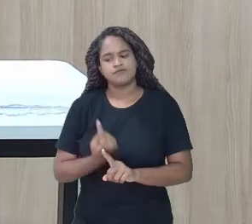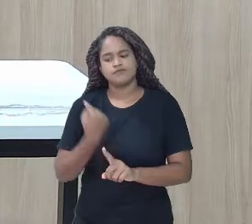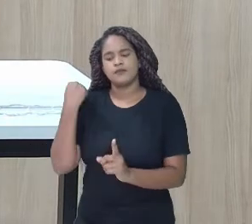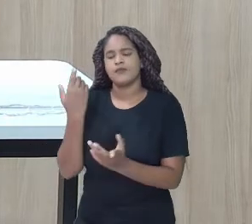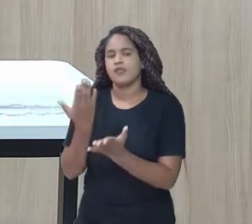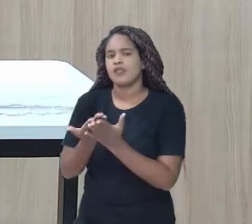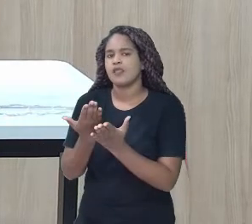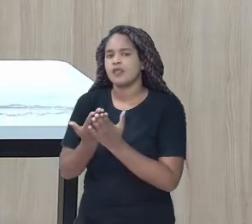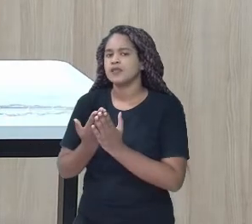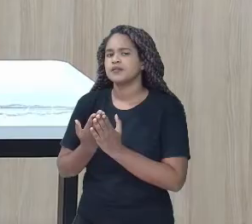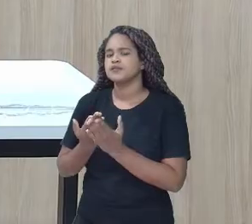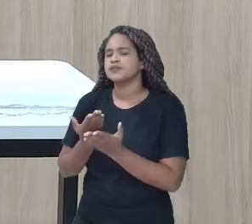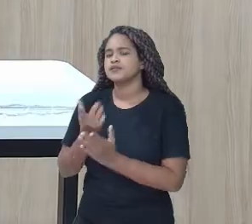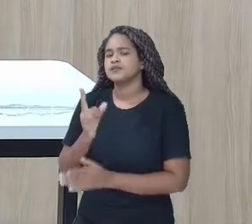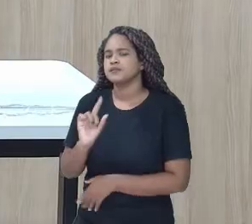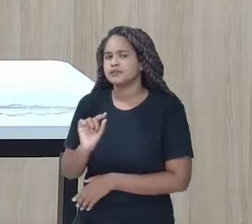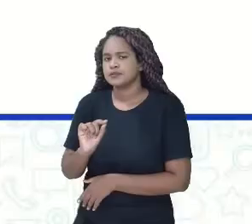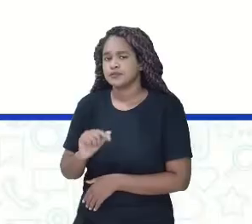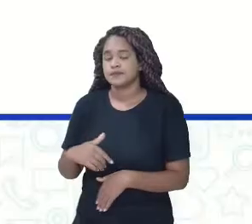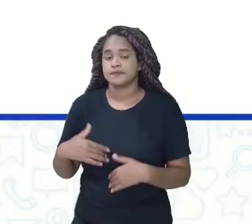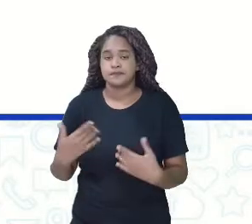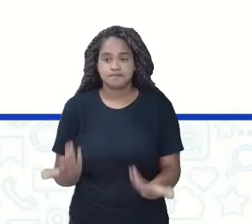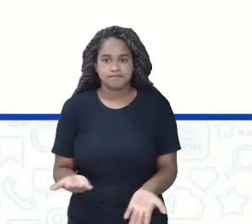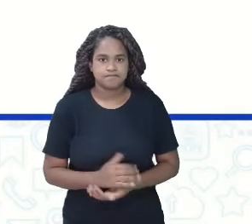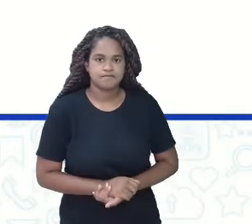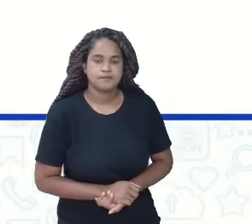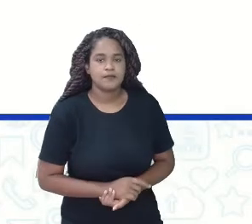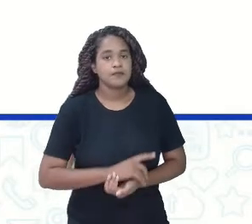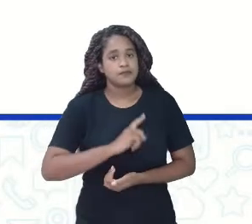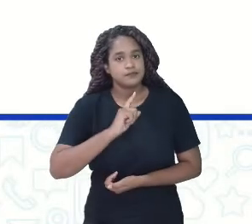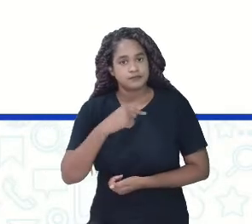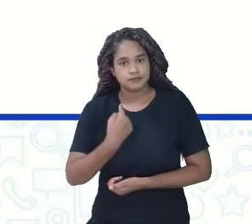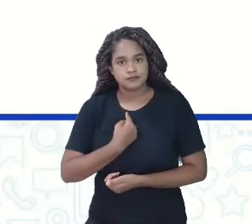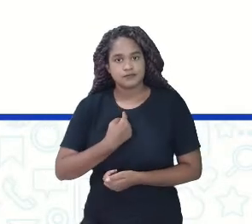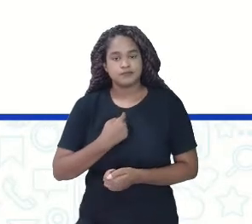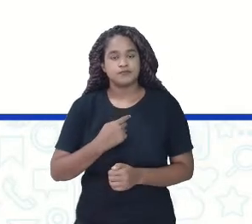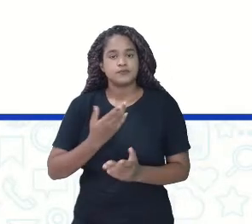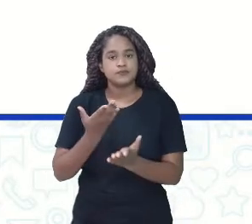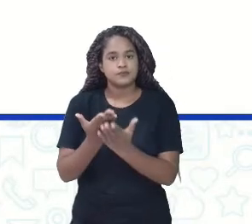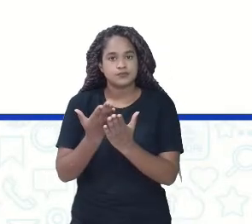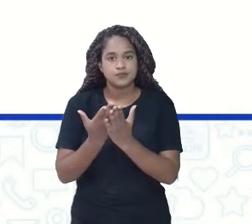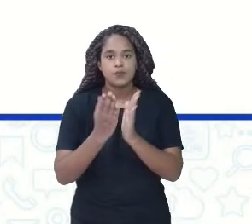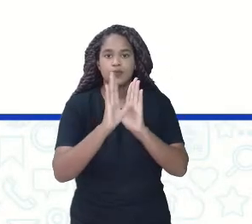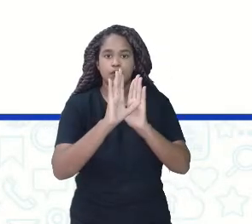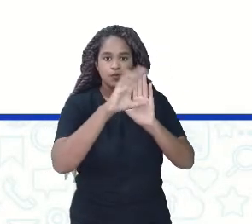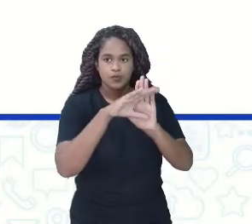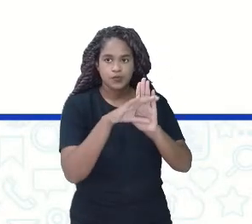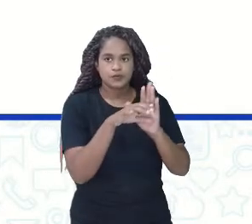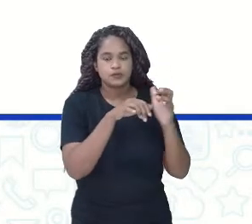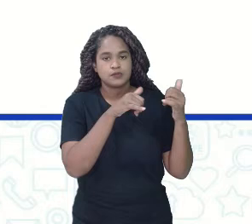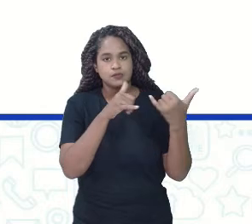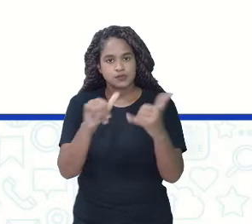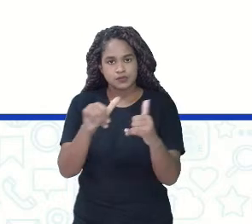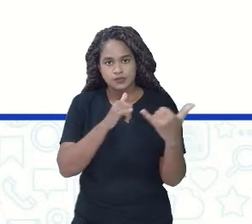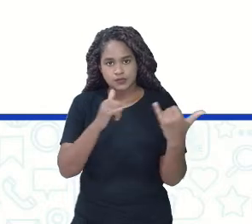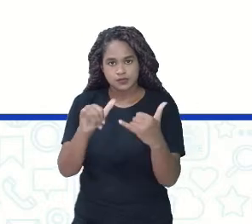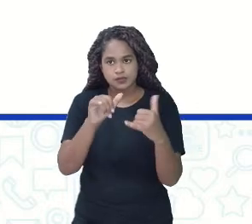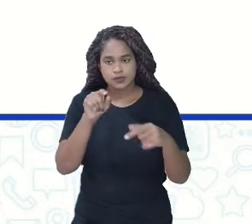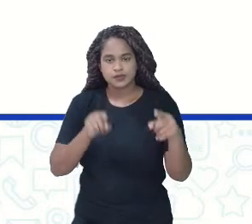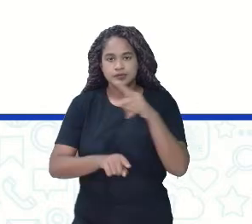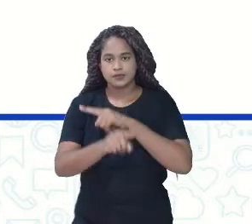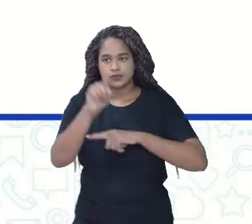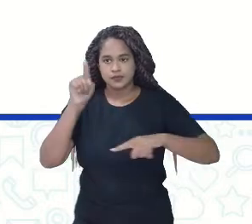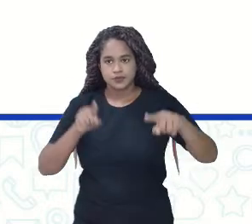anterior, não é? Nós vimos a definição do que era um circuito elétrico. Nós vimos também que são utilizados os